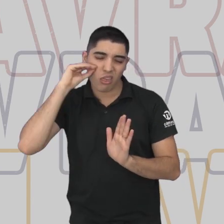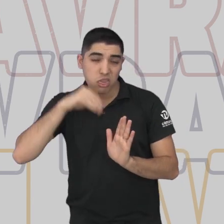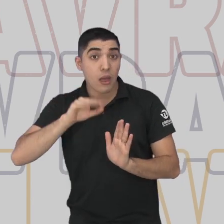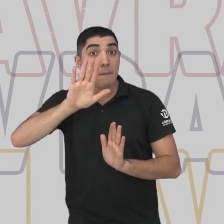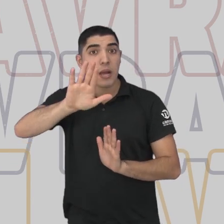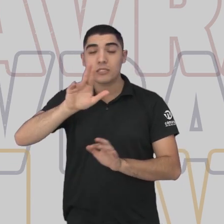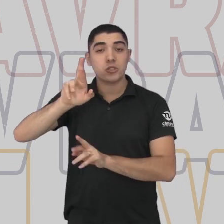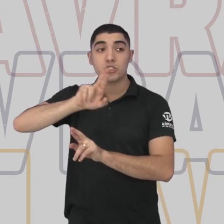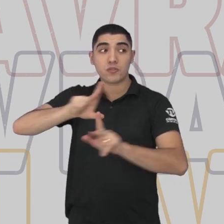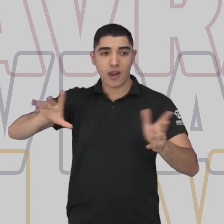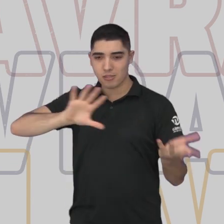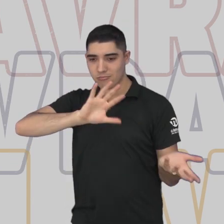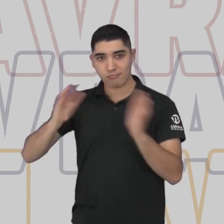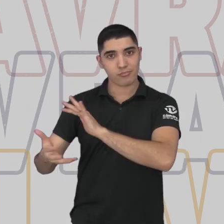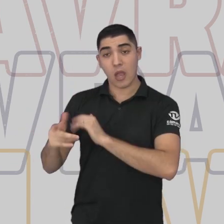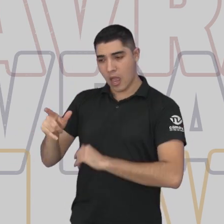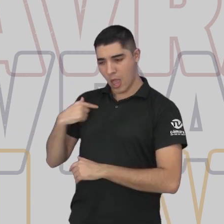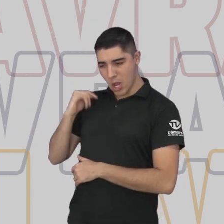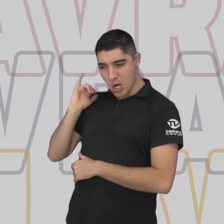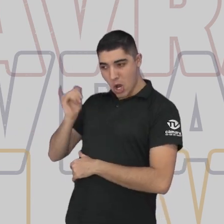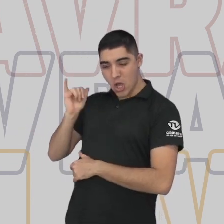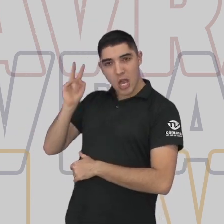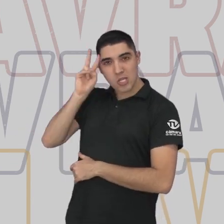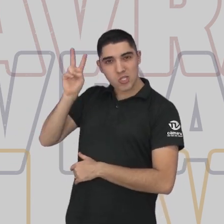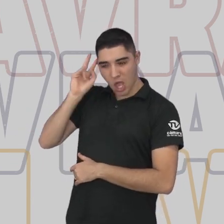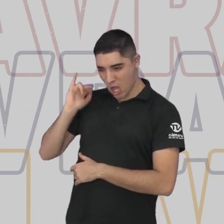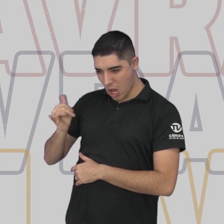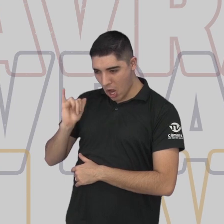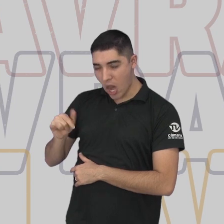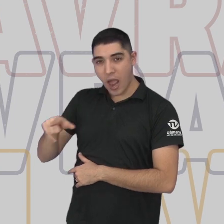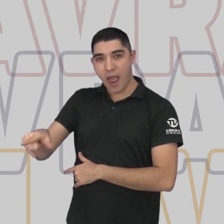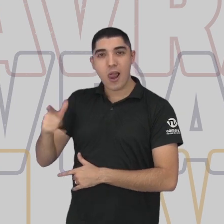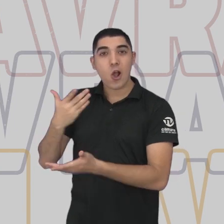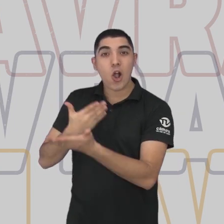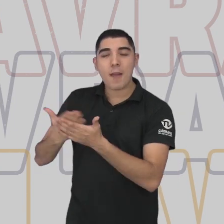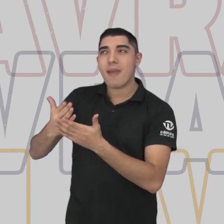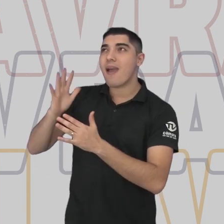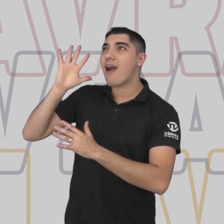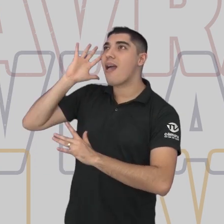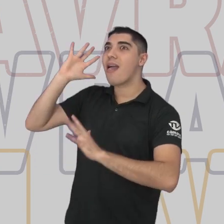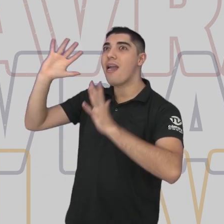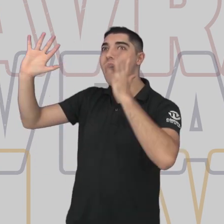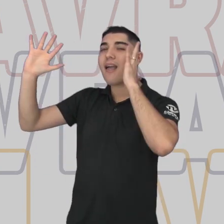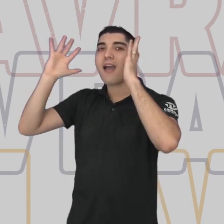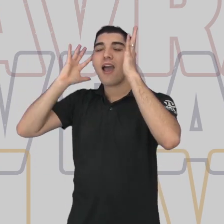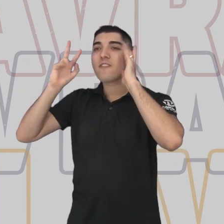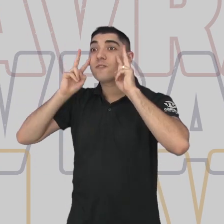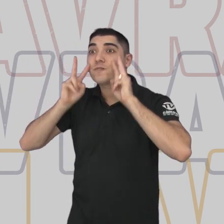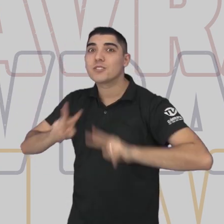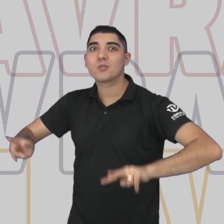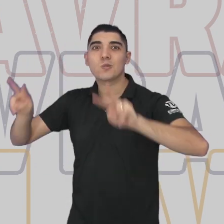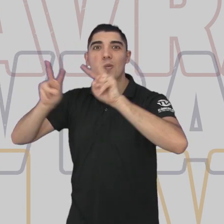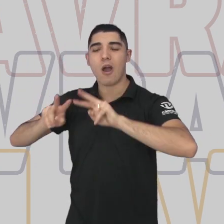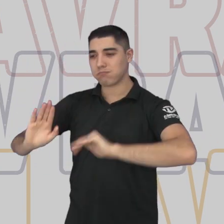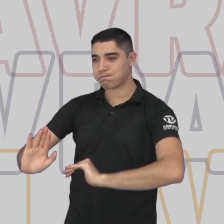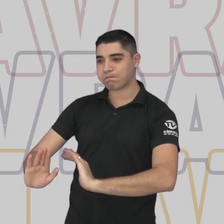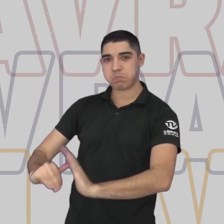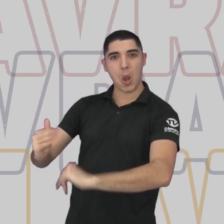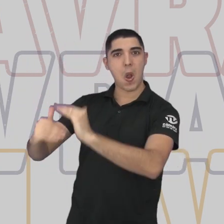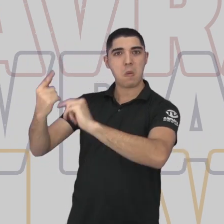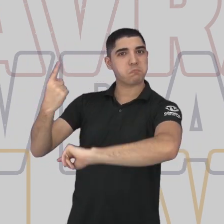para ela, você cria uma imagem, cria um cenário para a criança, aquilo fica muito forte no visual dela,